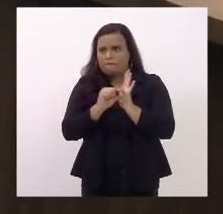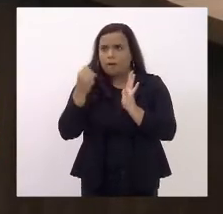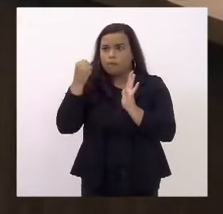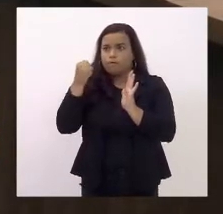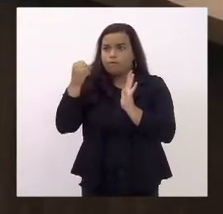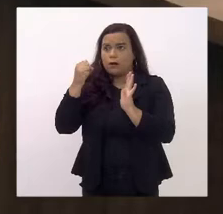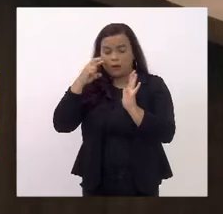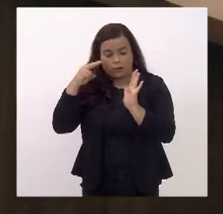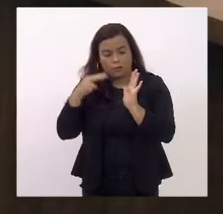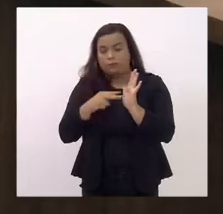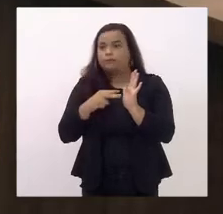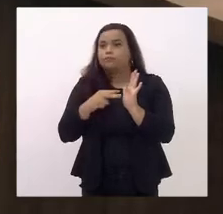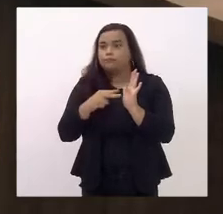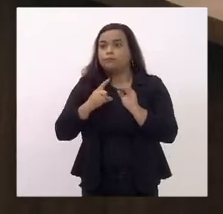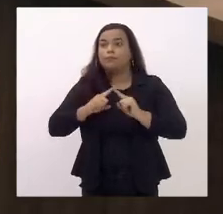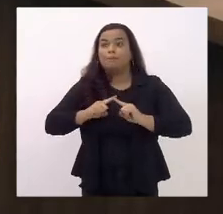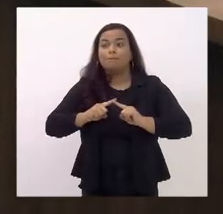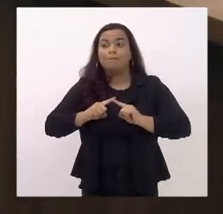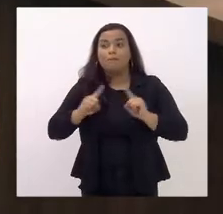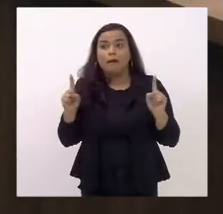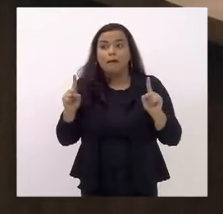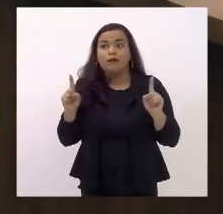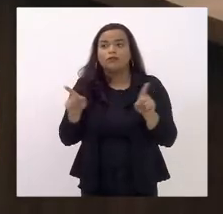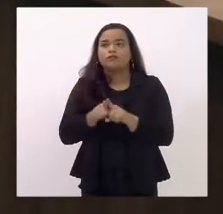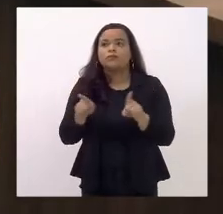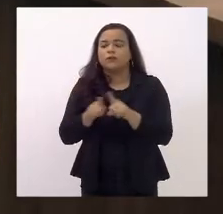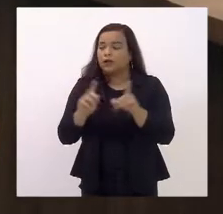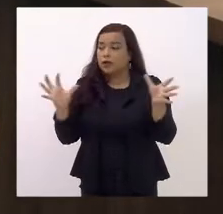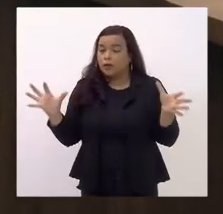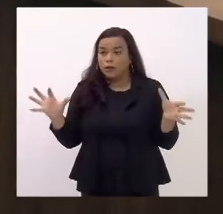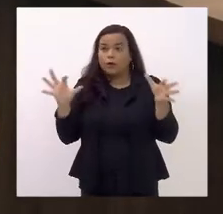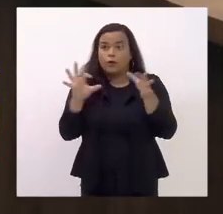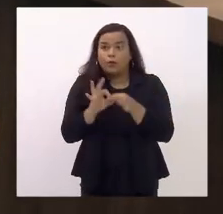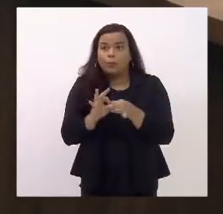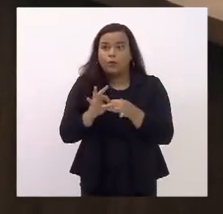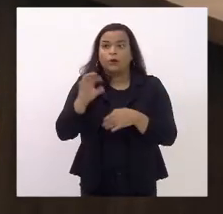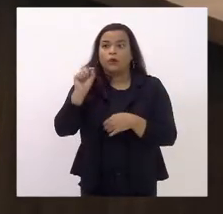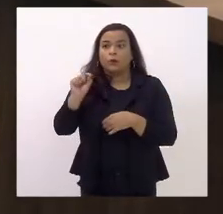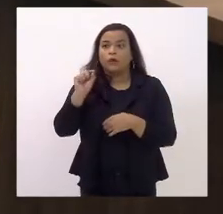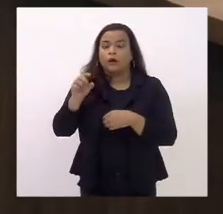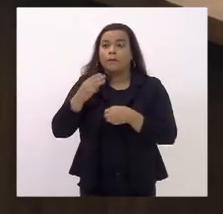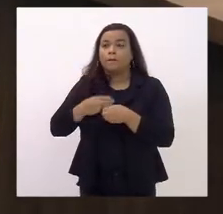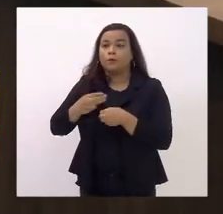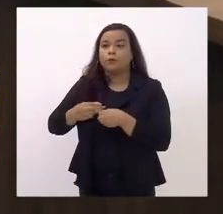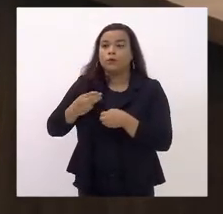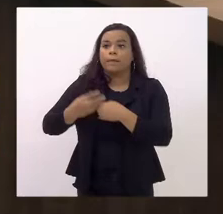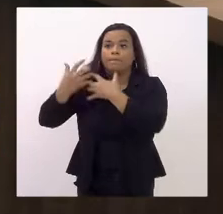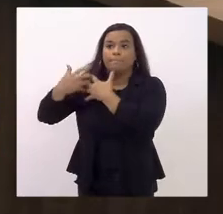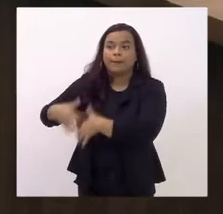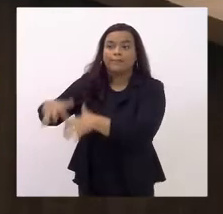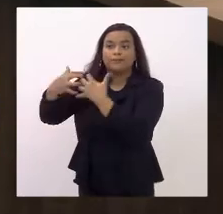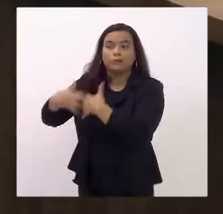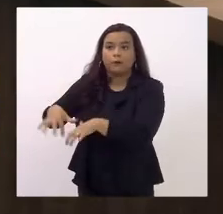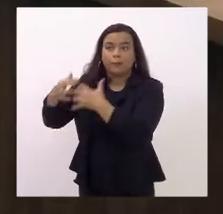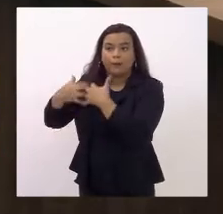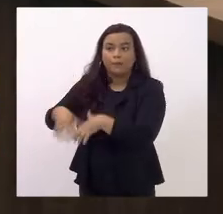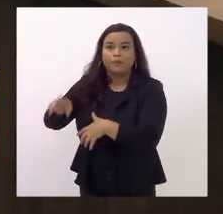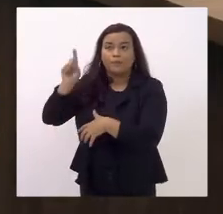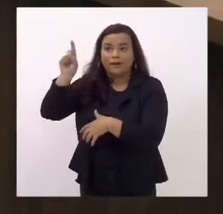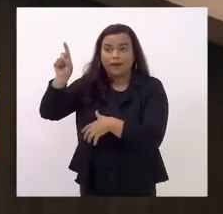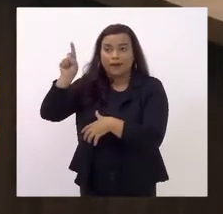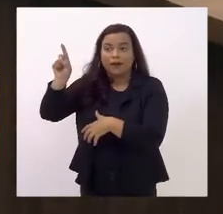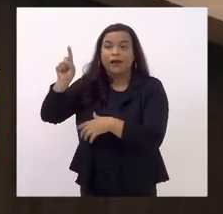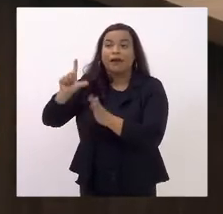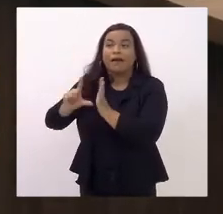Mas incluiu também o município de Petrópolis, que